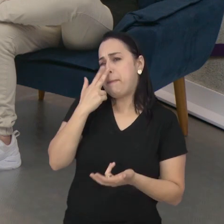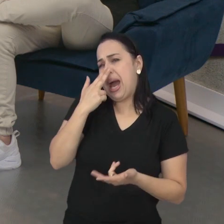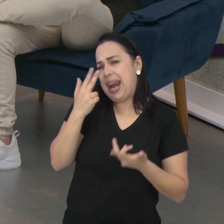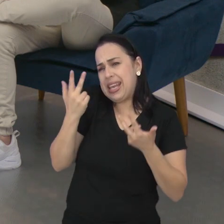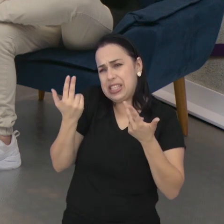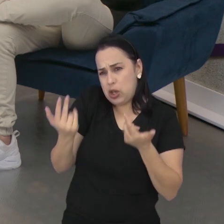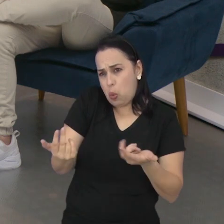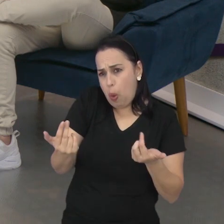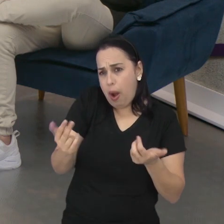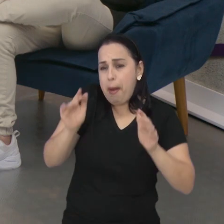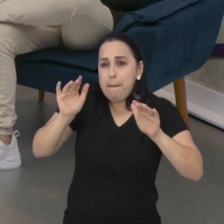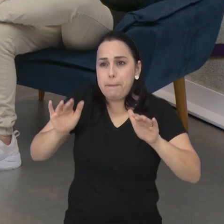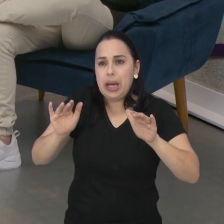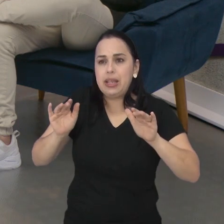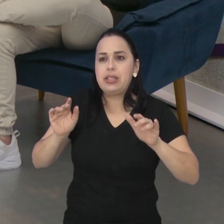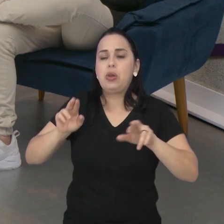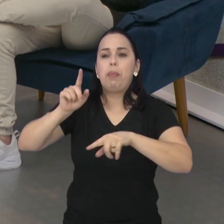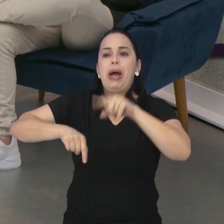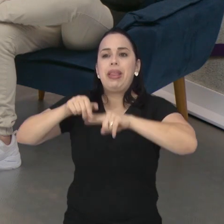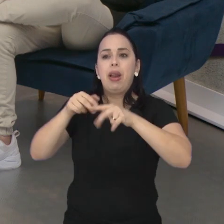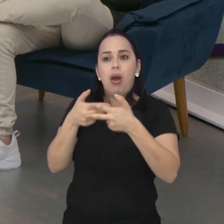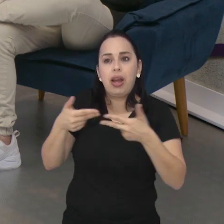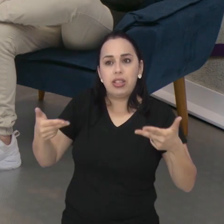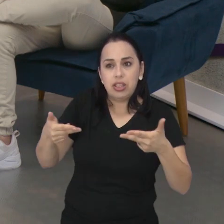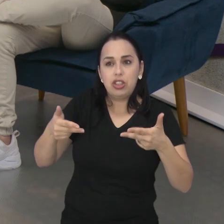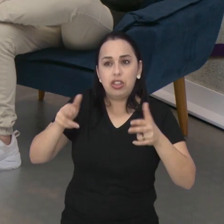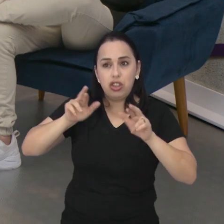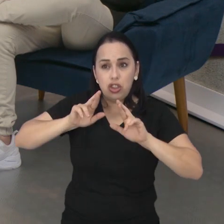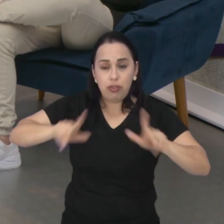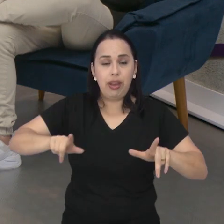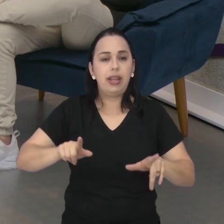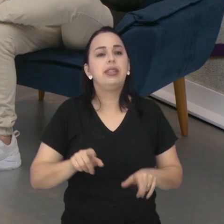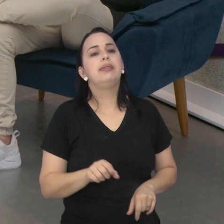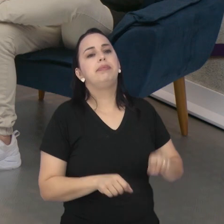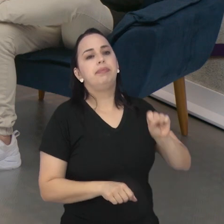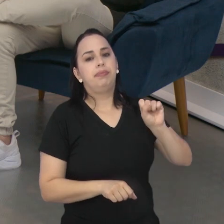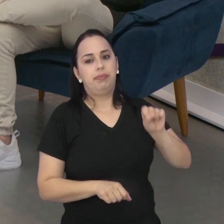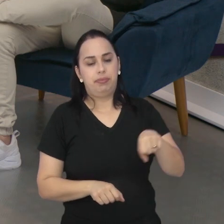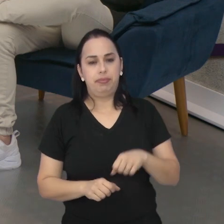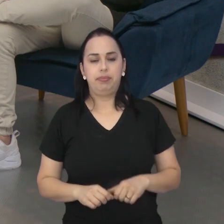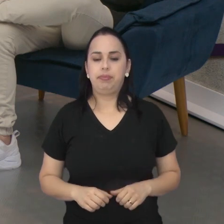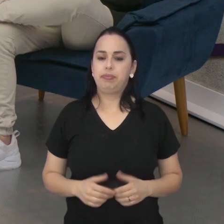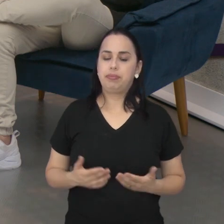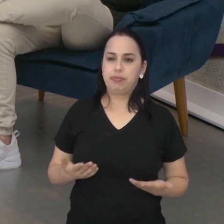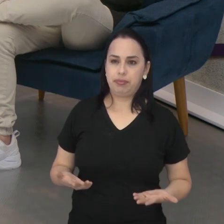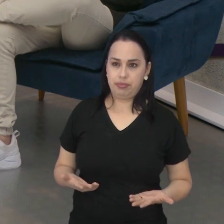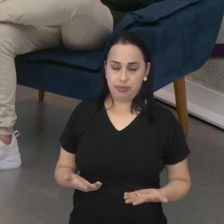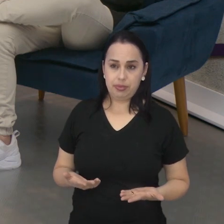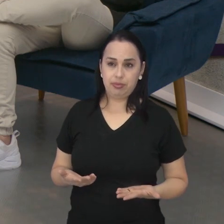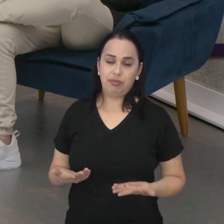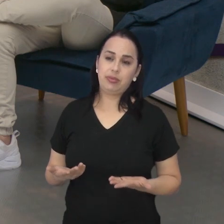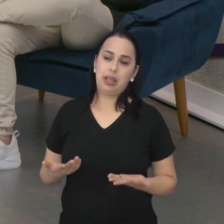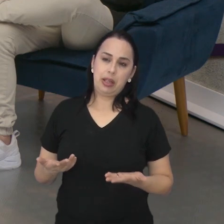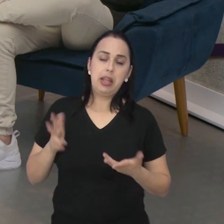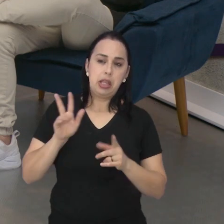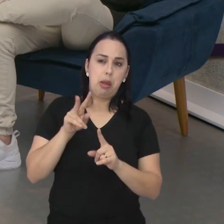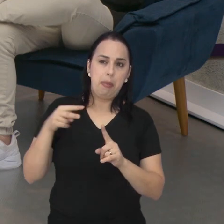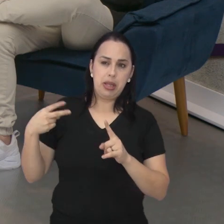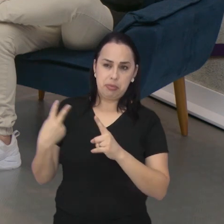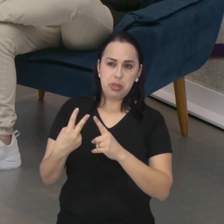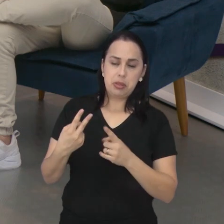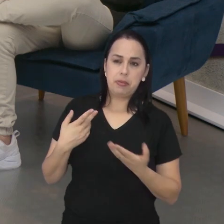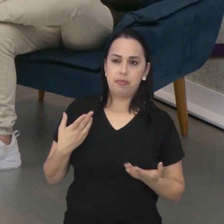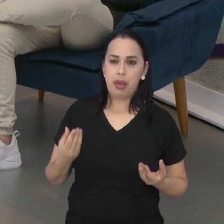isso. As ferramentas são diferentes, sim, é isso? Sim, para haver essa microimplantação. Ah. E então, assim, vendo por esse